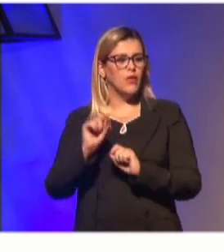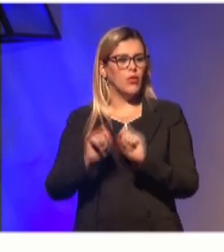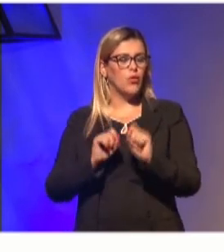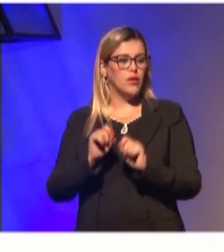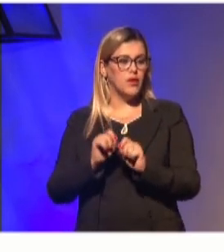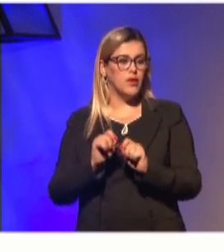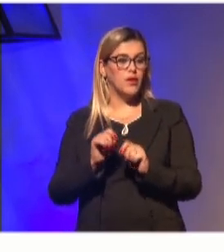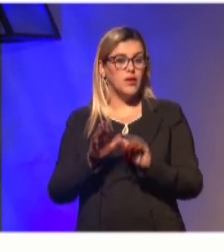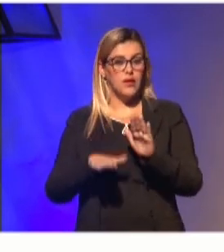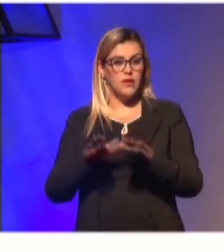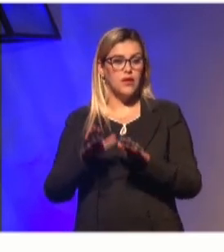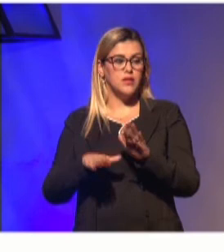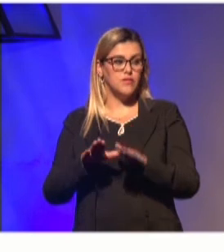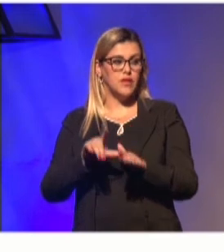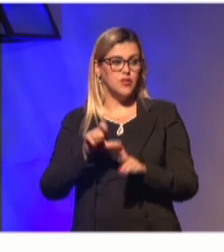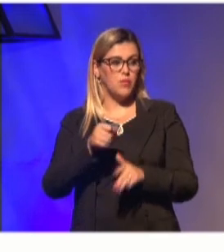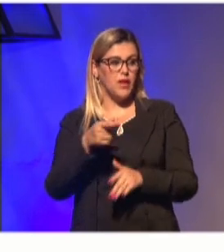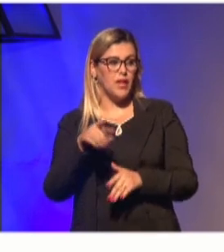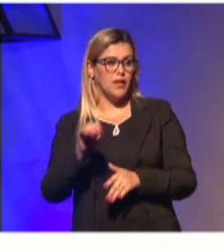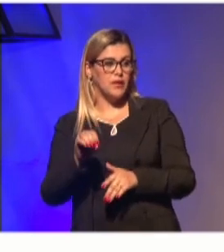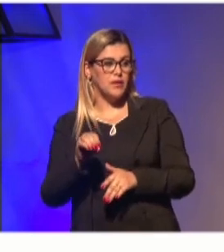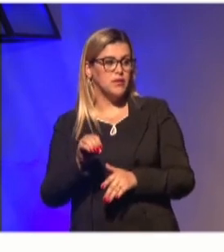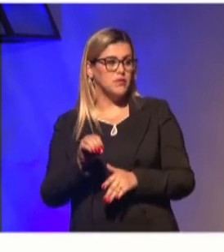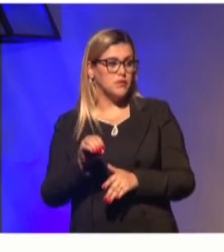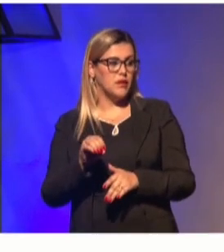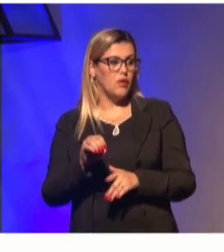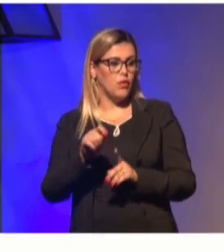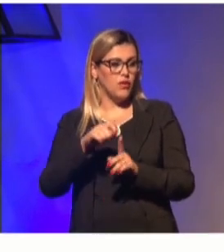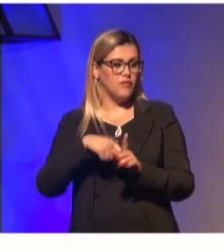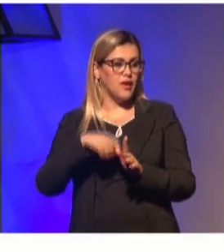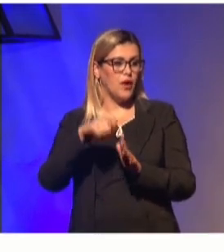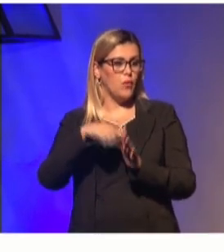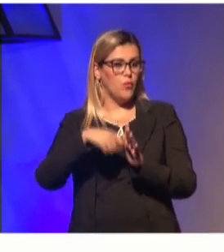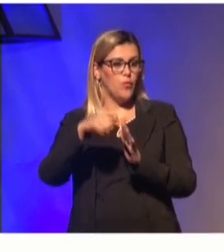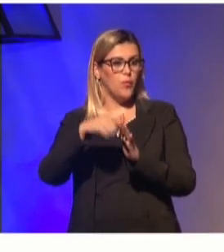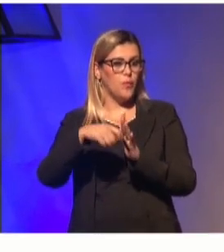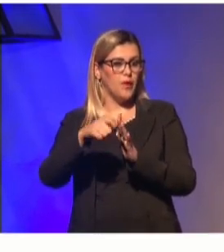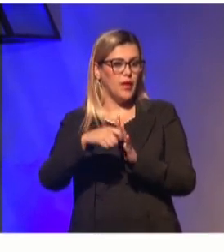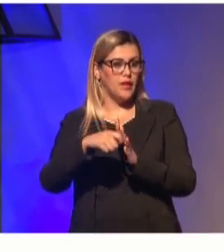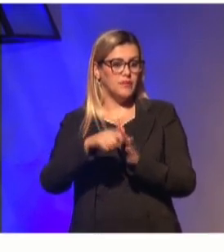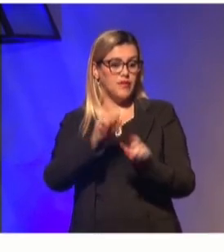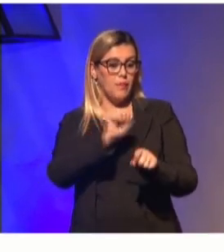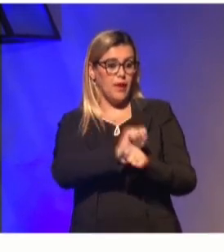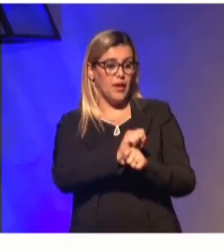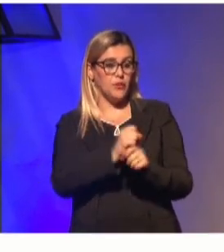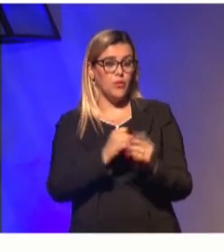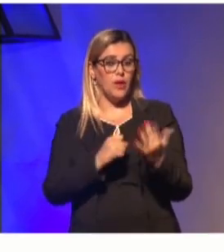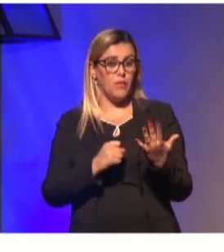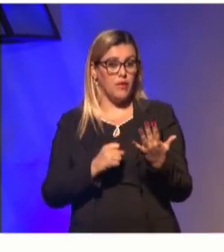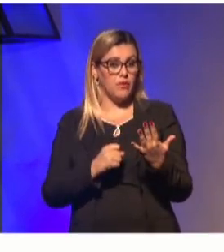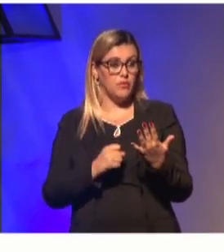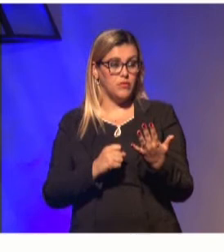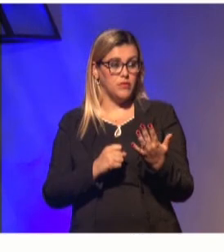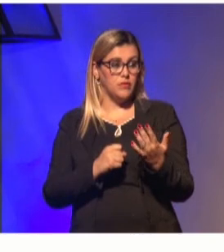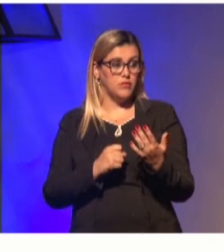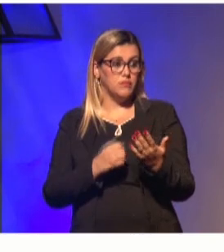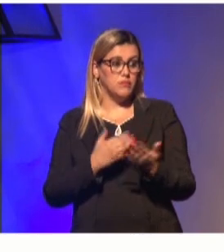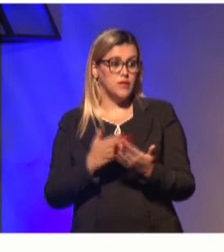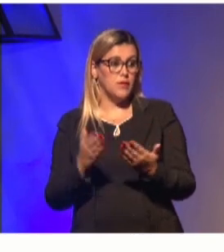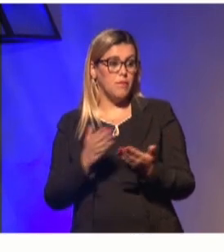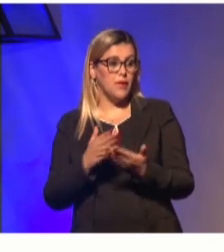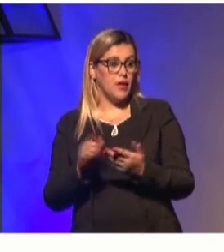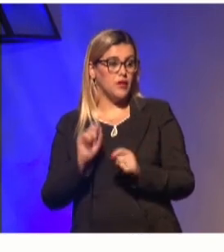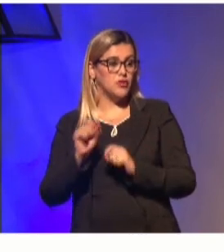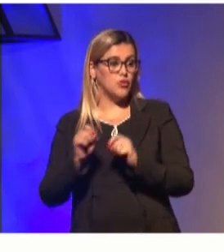Muitas vezes, numa lesão nervosa em que o indivíduo vai ficar meses sem utilizar aquele membro, você tem a perda de representação